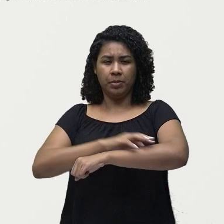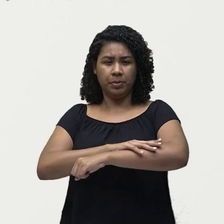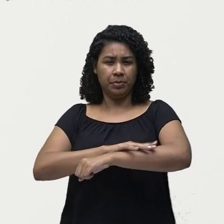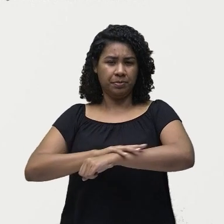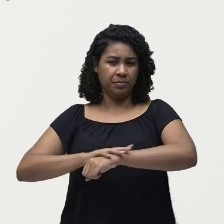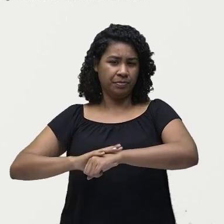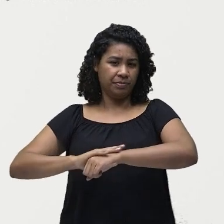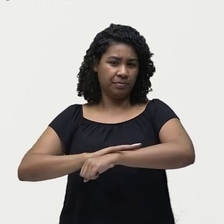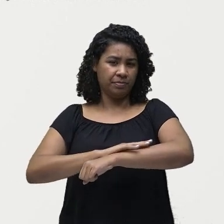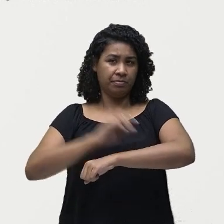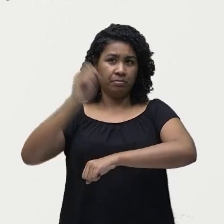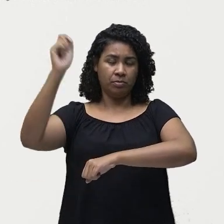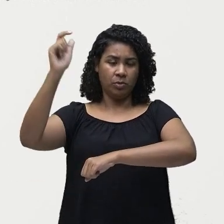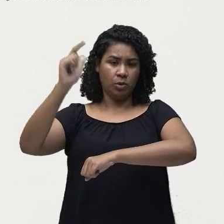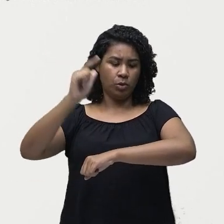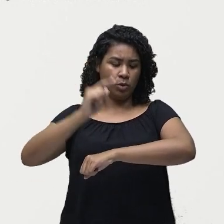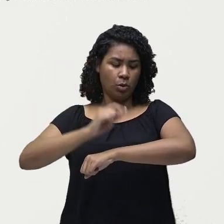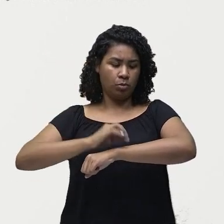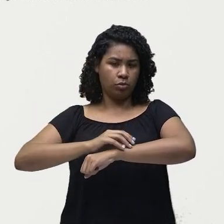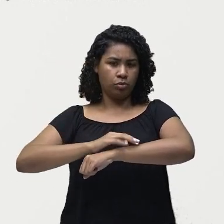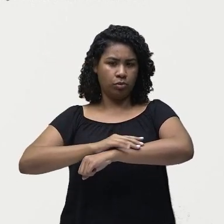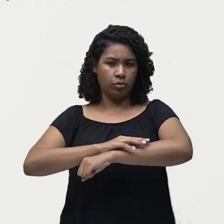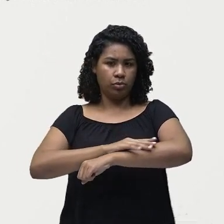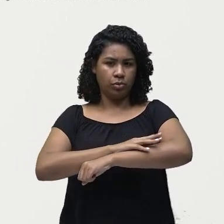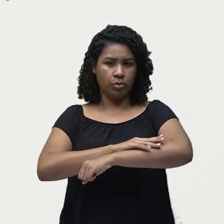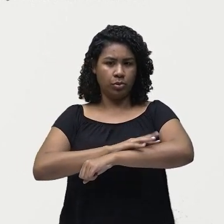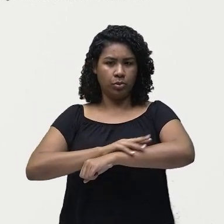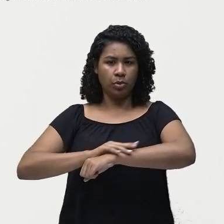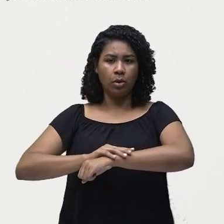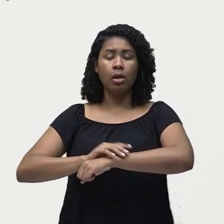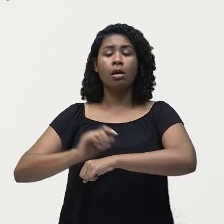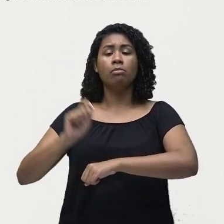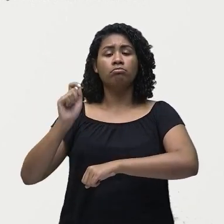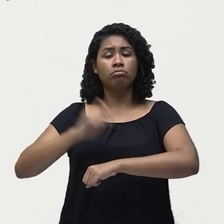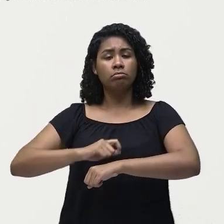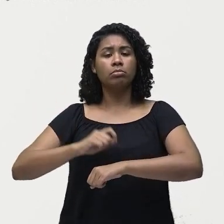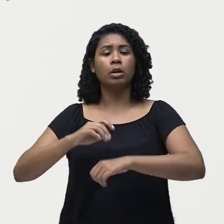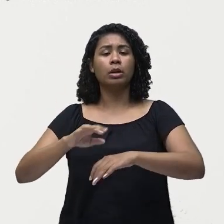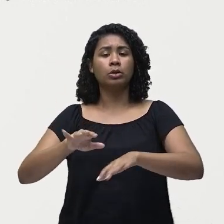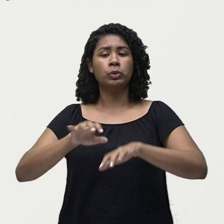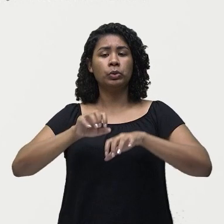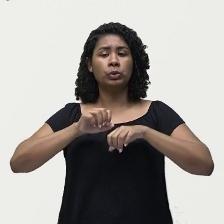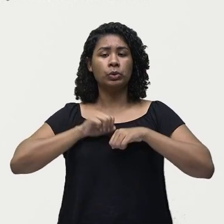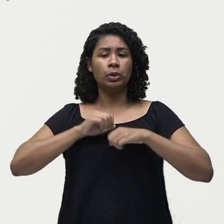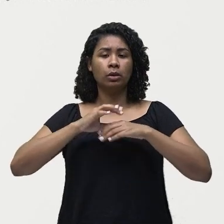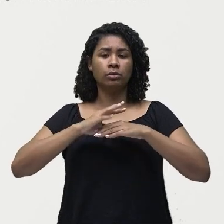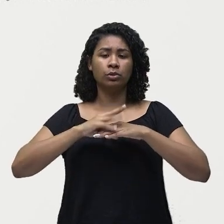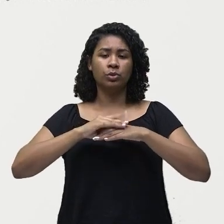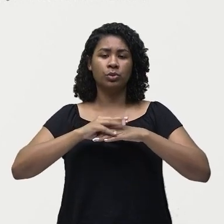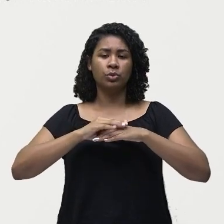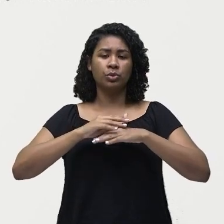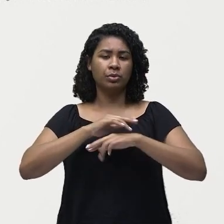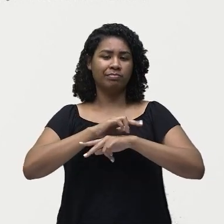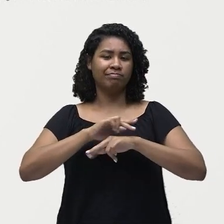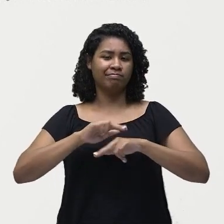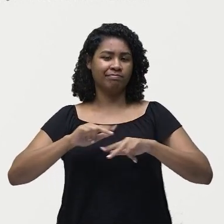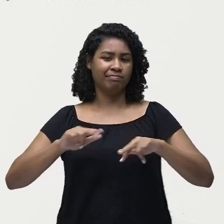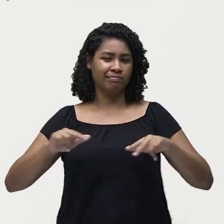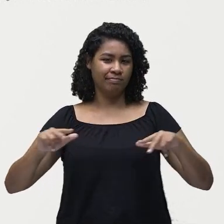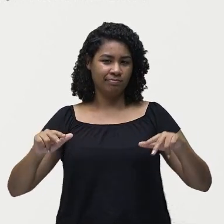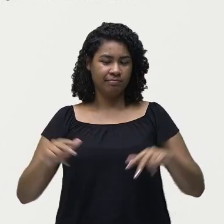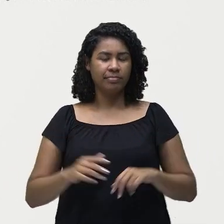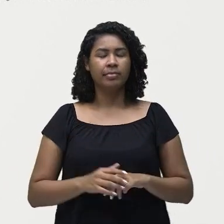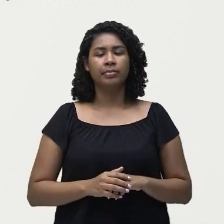vai atingir a primeira camada da nossa pele e pode ocasionar doenças à nossa saúde, doenças, né, a nós seres